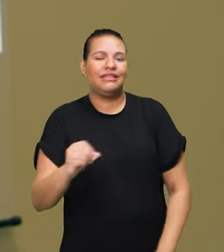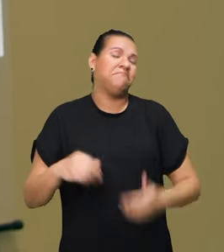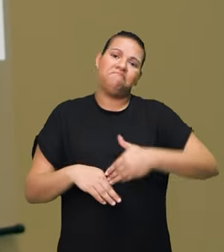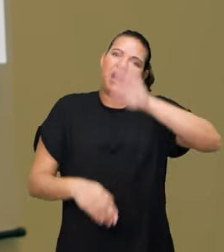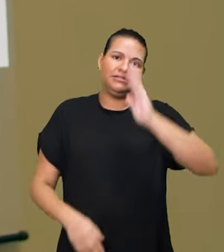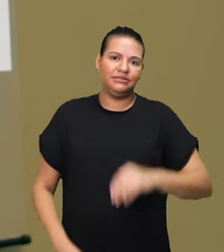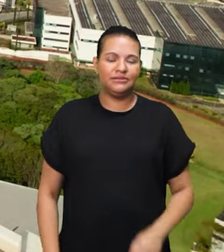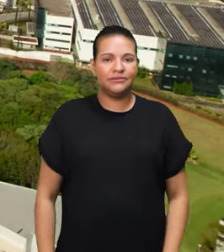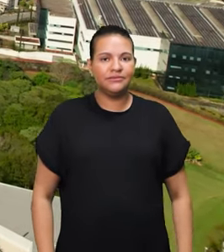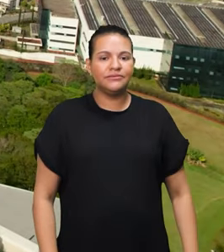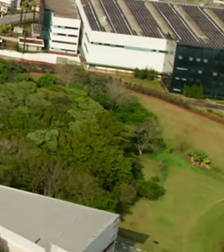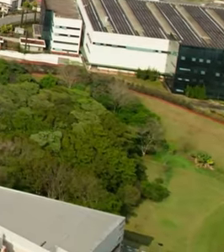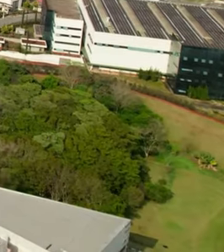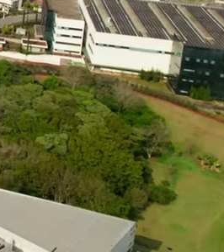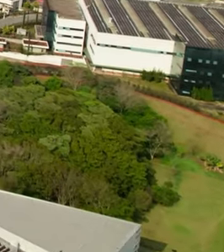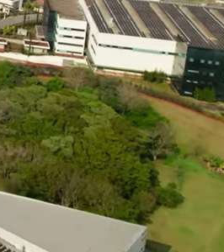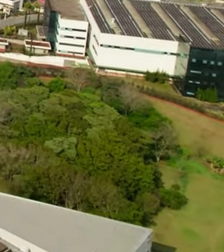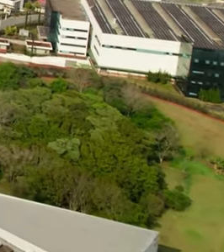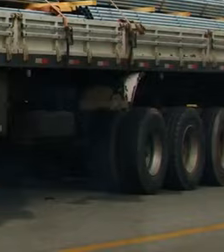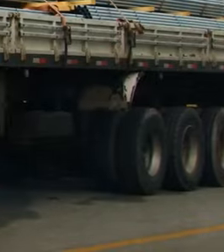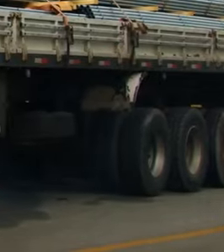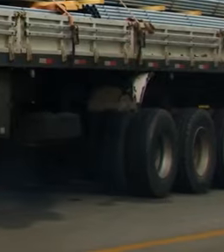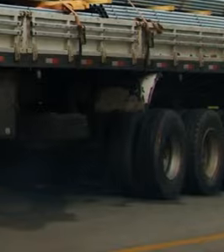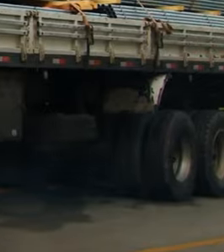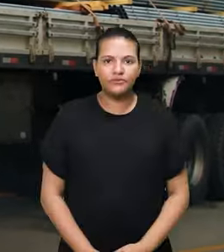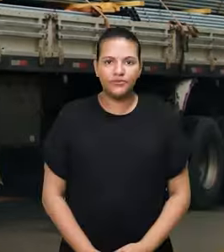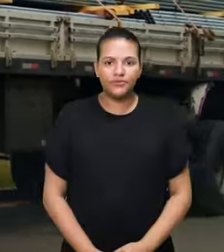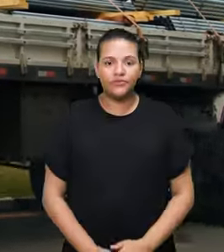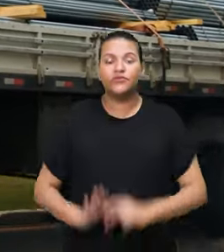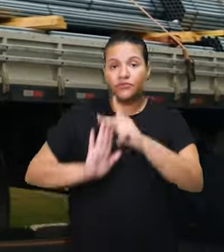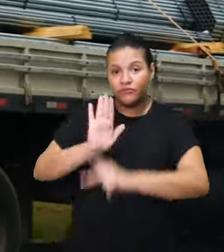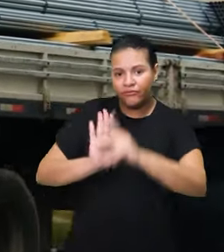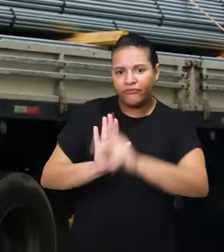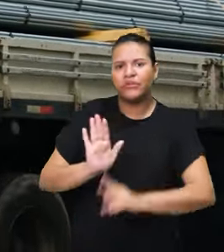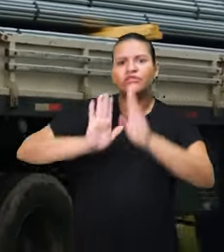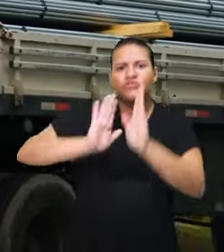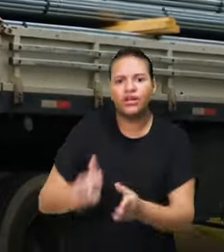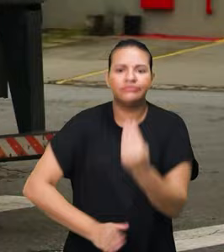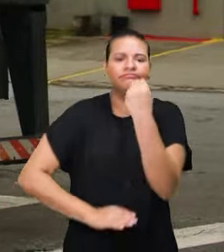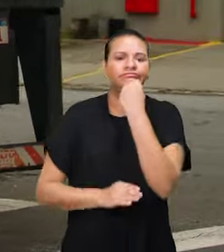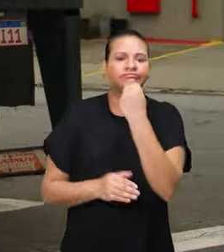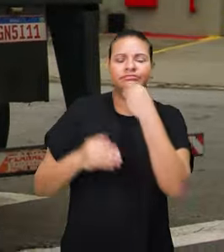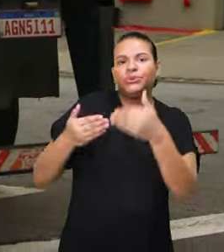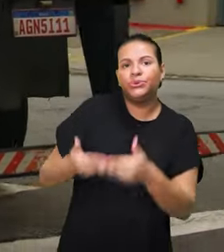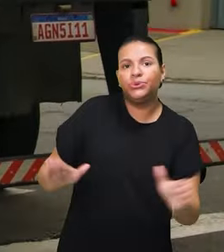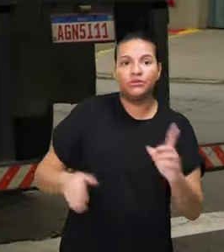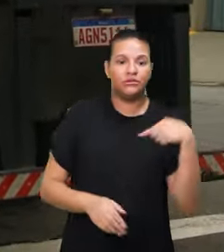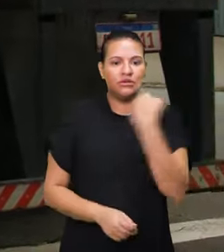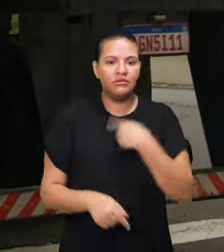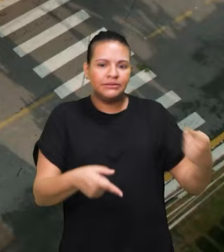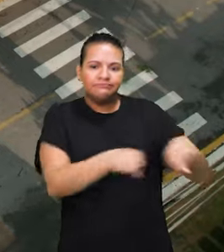4130 é dia um conjunto de prédios e galpões brancos de cima uma cares